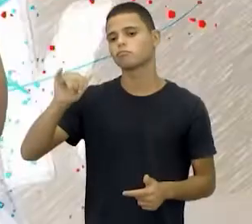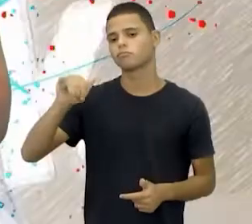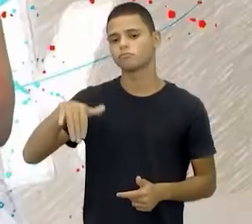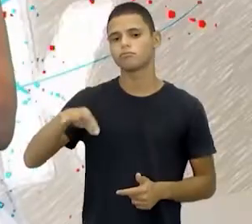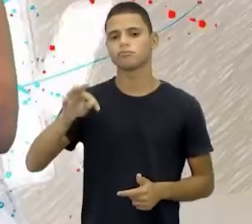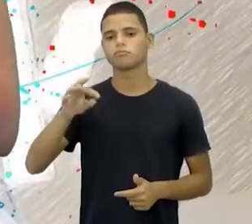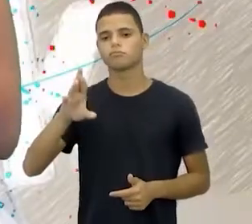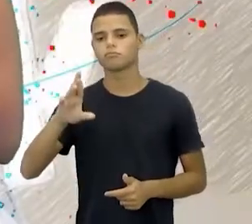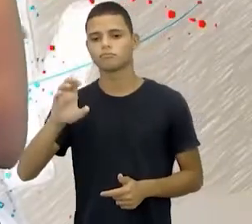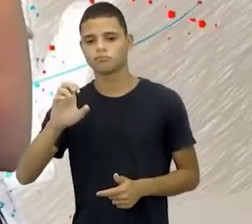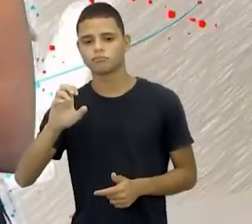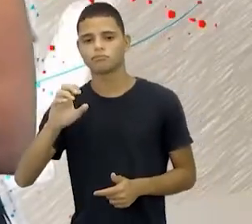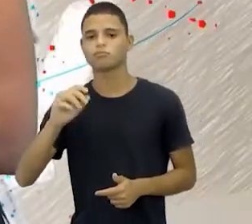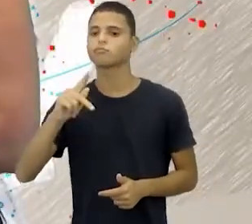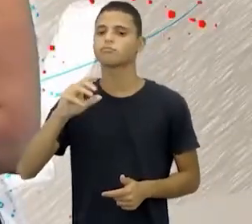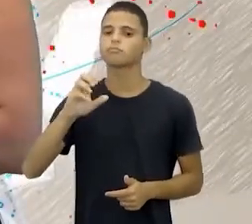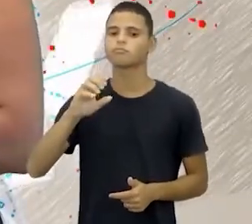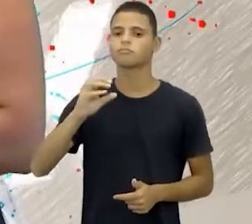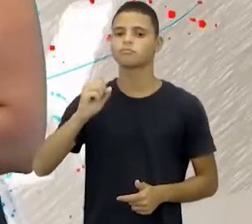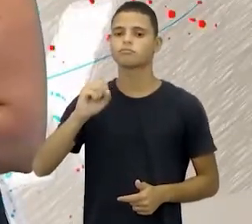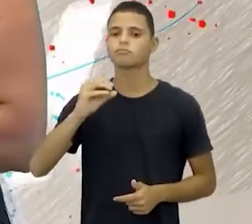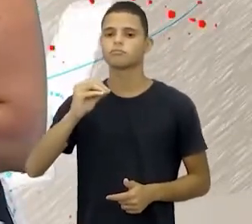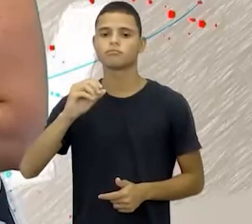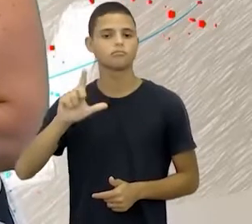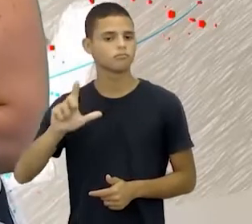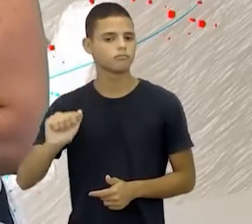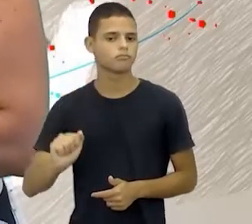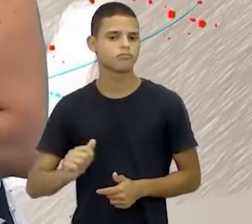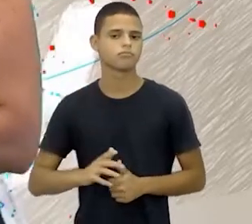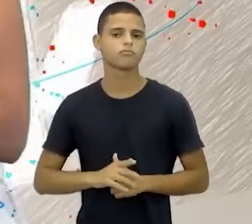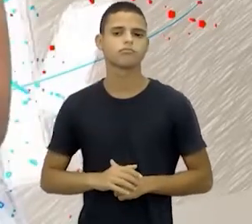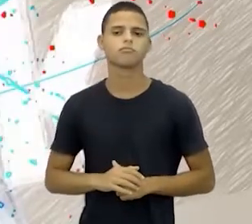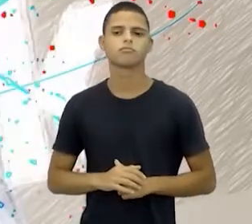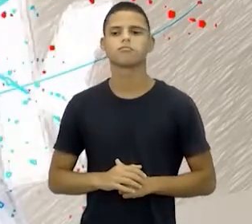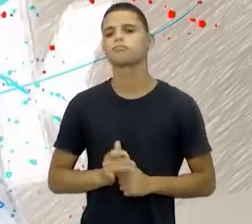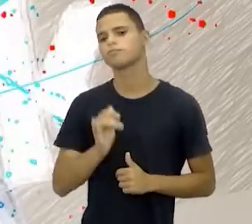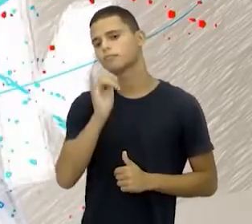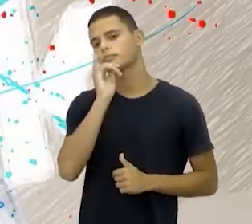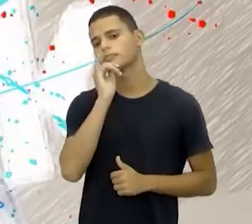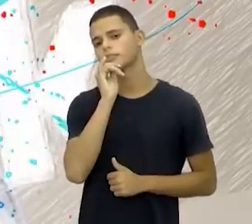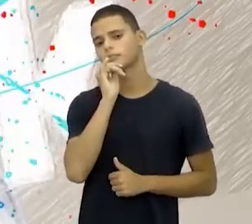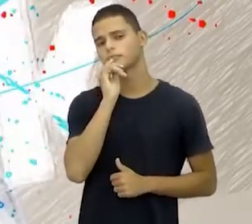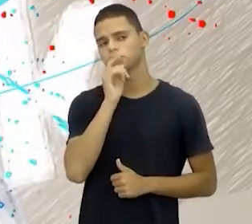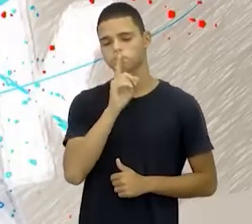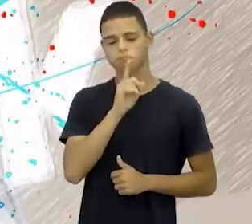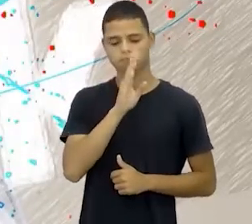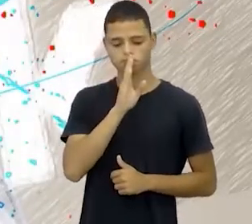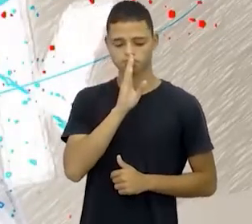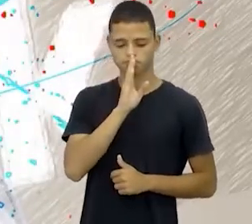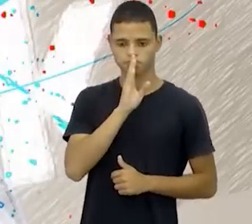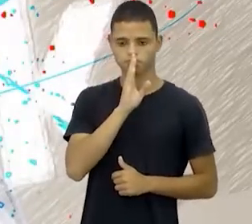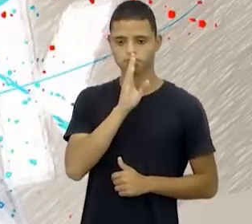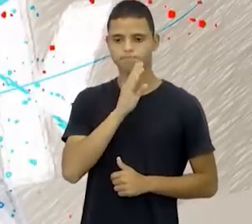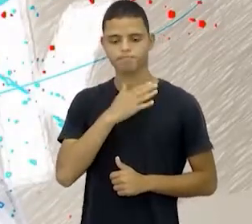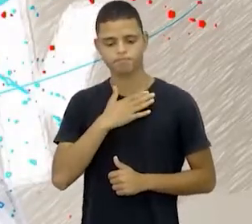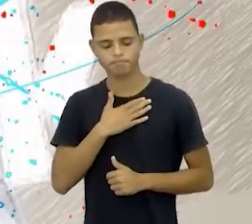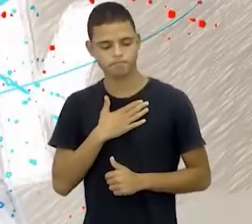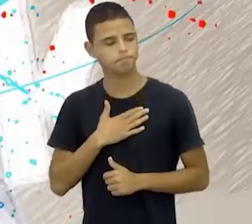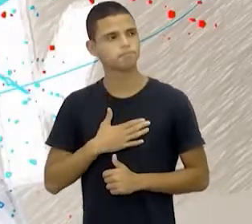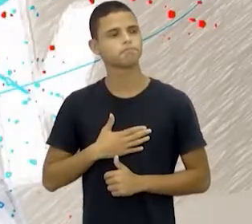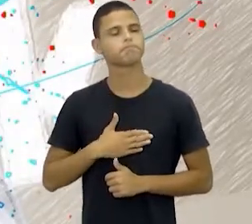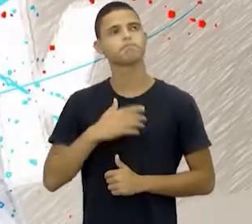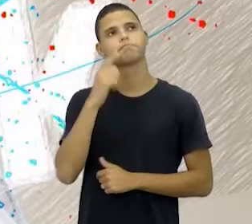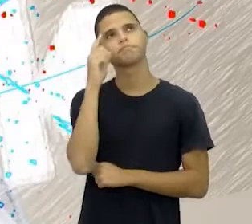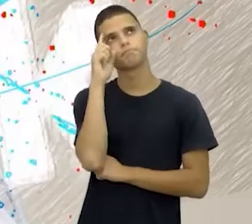interpessoal? Então é quando eu... Então deixa eu te perguntar uma coisa. Quando eu tô assim, lá quietinha no meu canto, pensando, nos